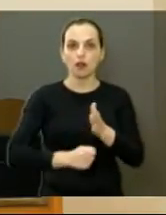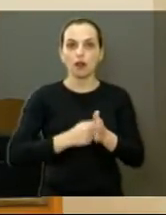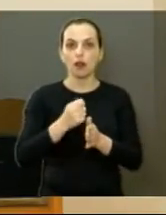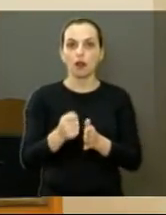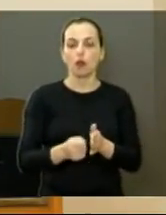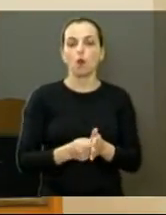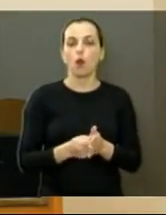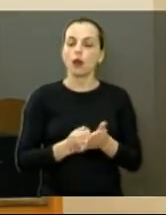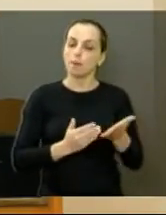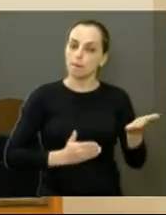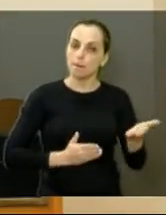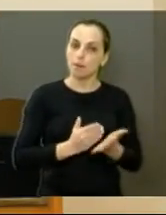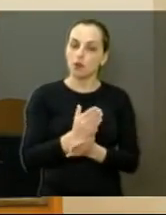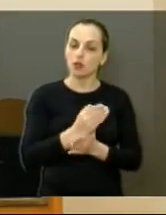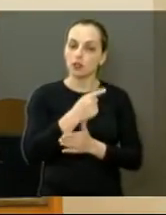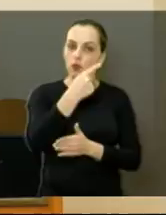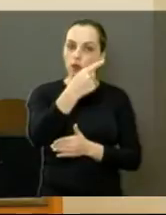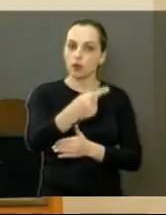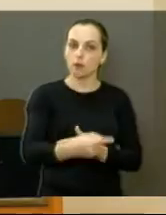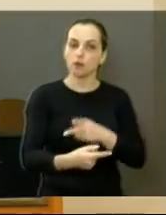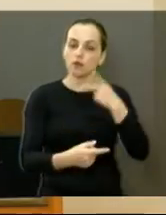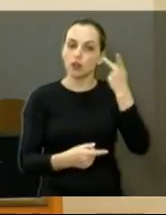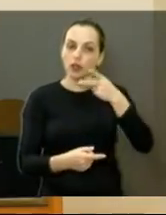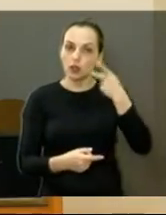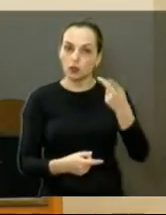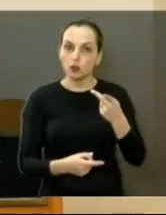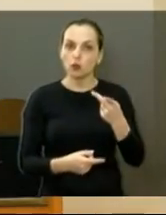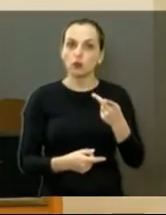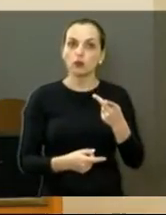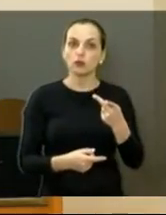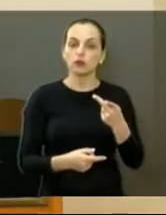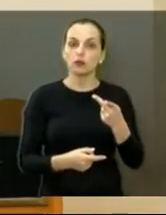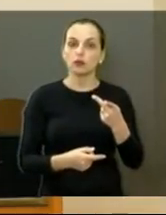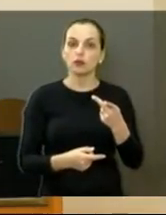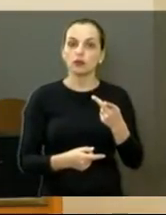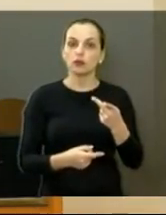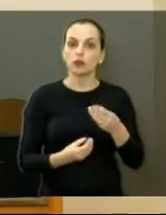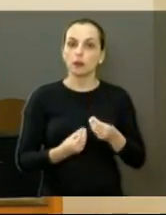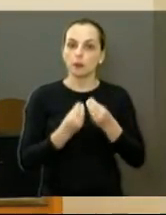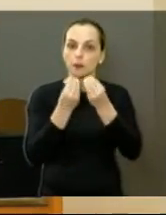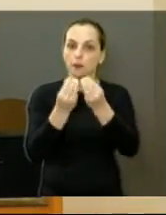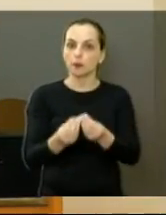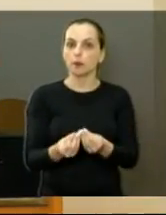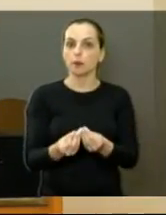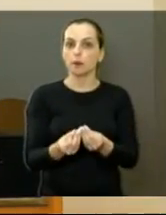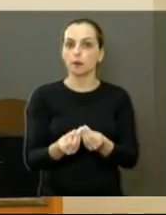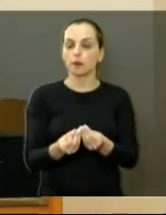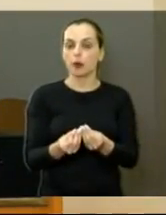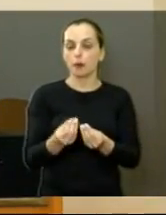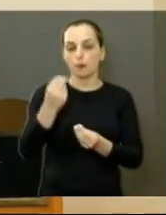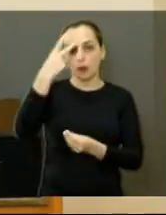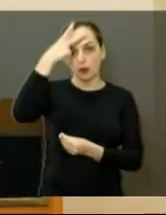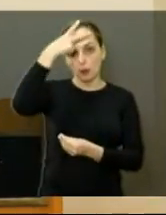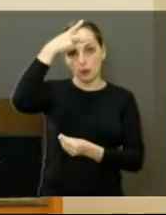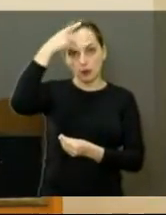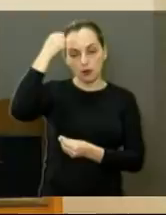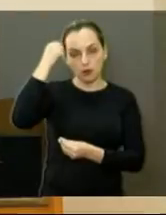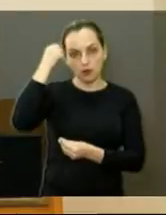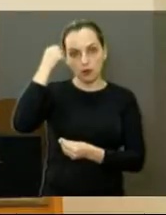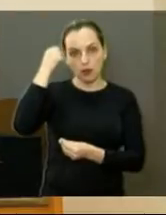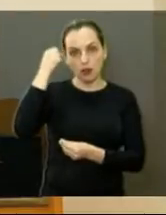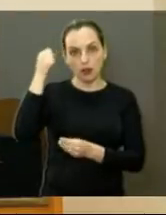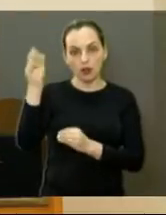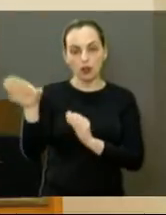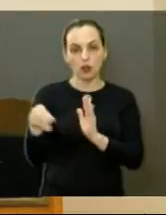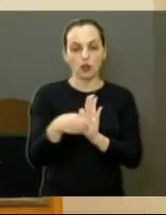apreciação e aprovação por parte do Legislativo. A peça entregue pelo prefeito Edinho Silva inclui as